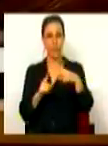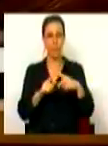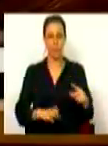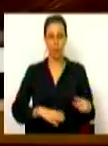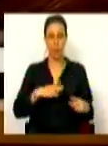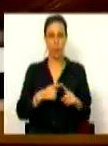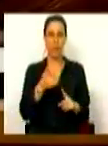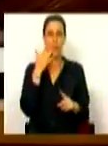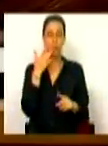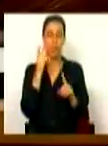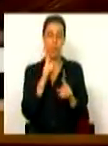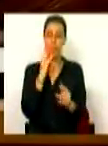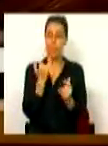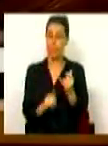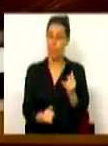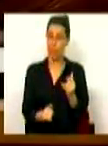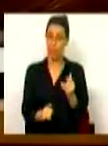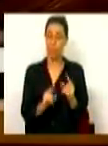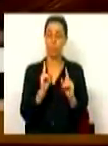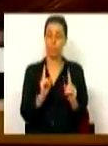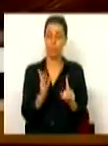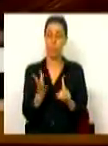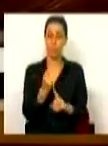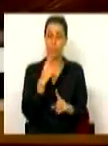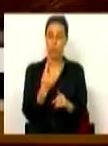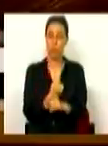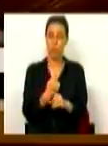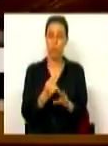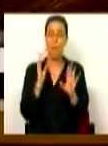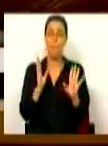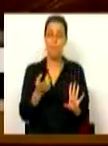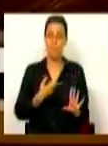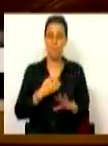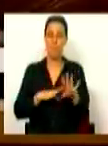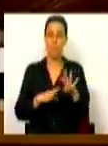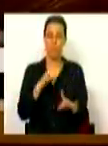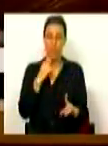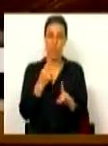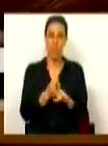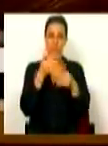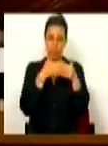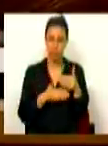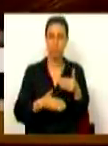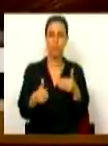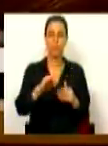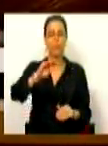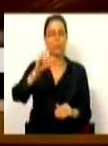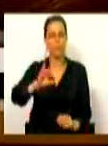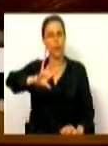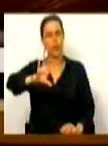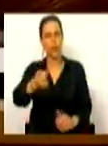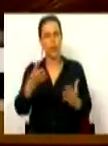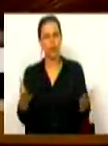confiança exagerada é perigosa. Conseguimos muito, mas ainda temos muitos desafios pela frente a nível local,